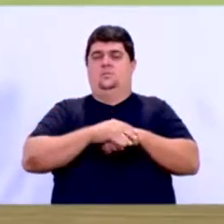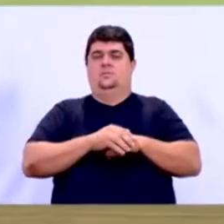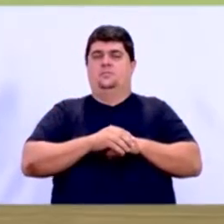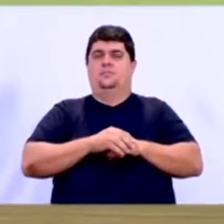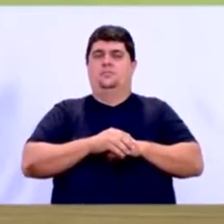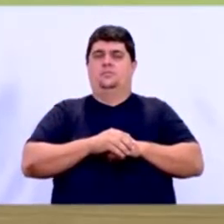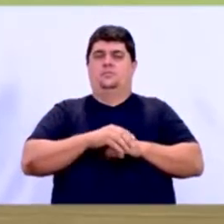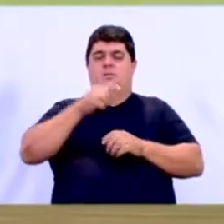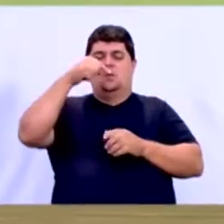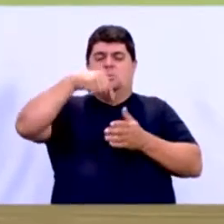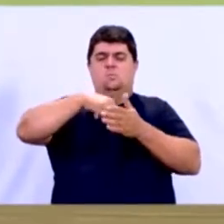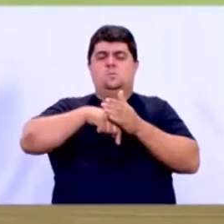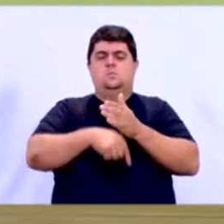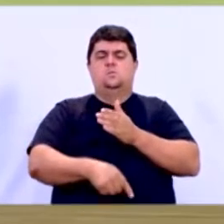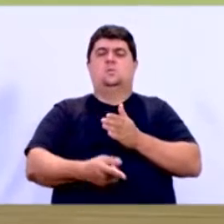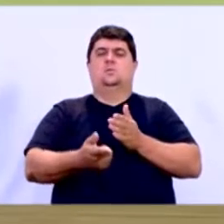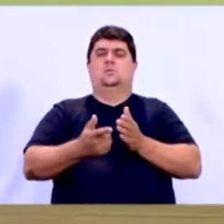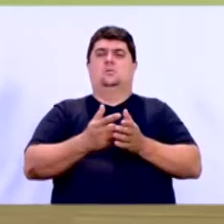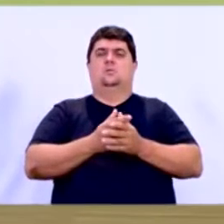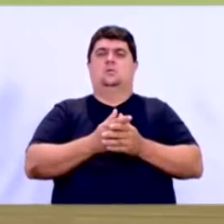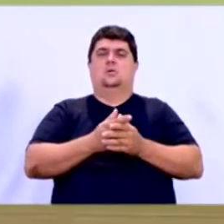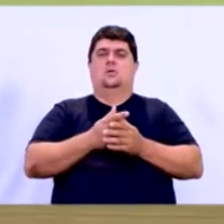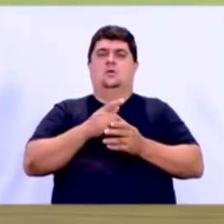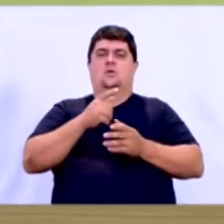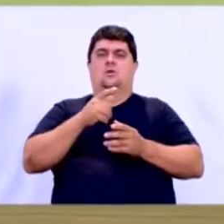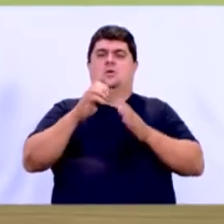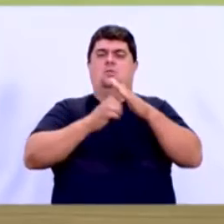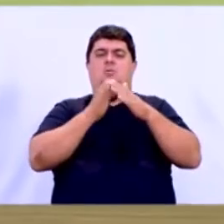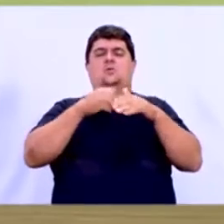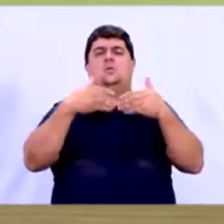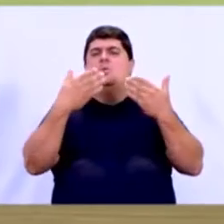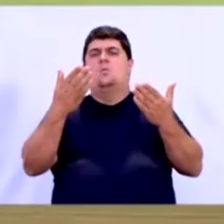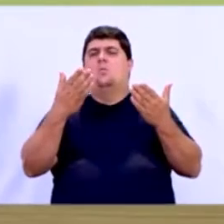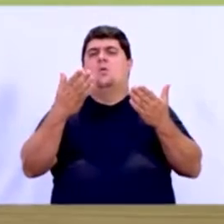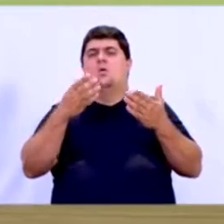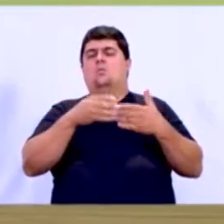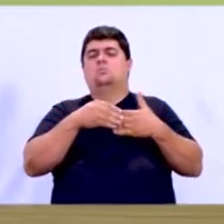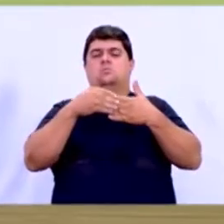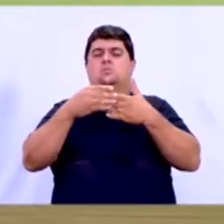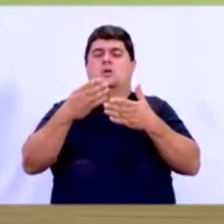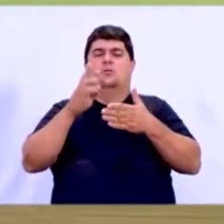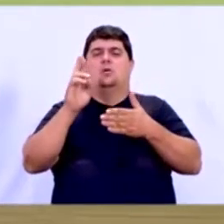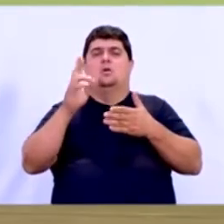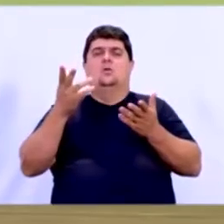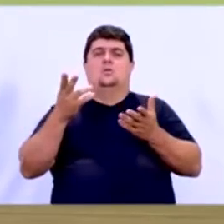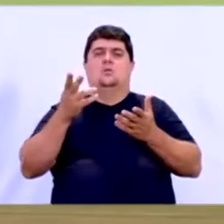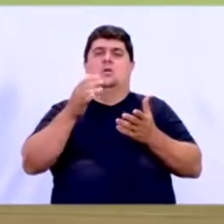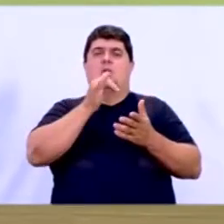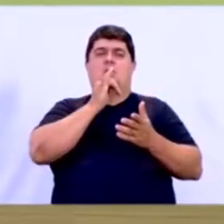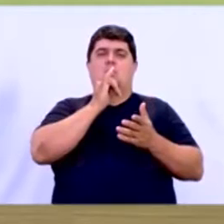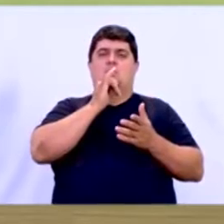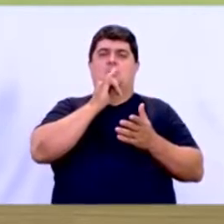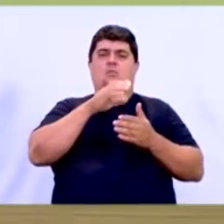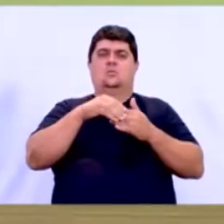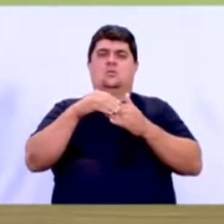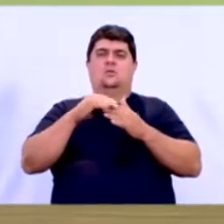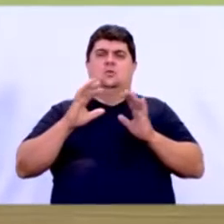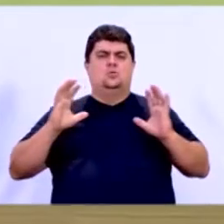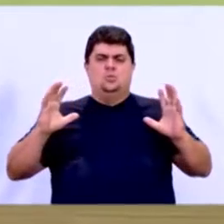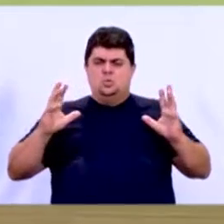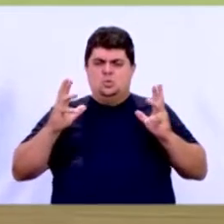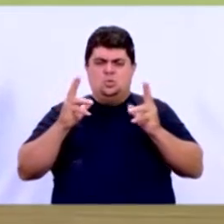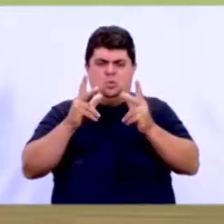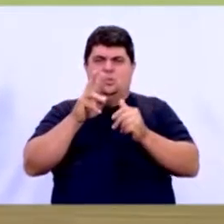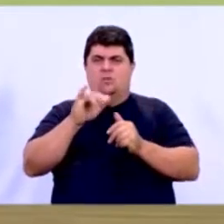dizer com mais profundidade qual o tipo de cliente. E pessoa jurídica também, qual que é o ramo de atuação? Se você montar uma transportadora, você vai transportar todo que é